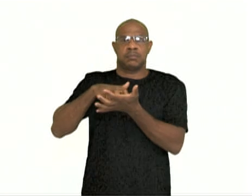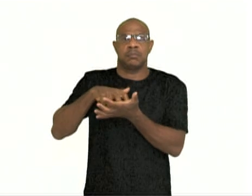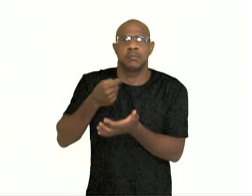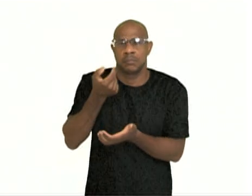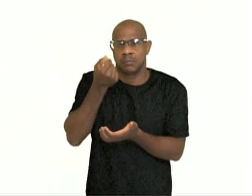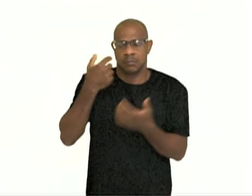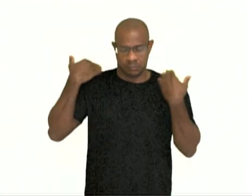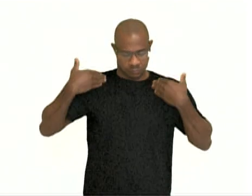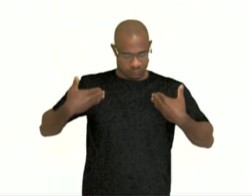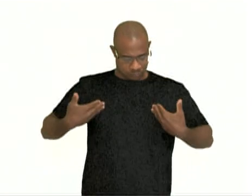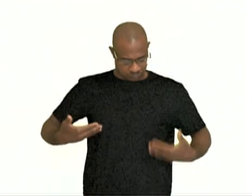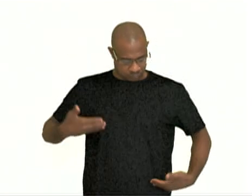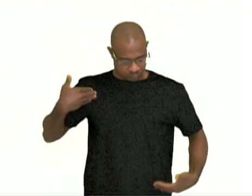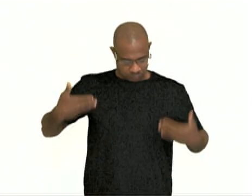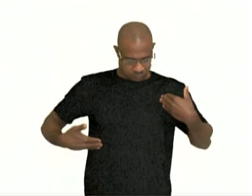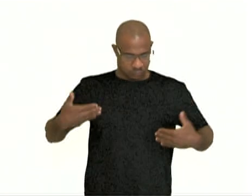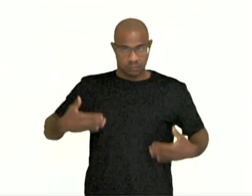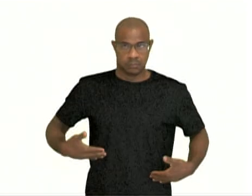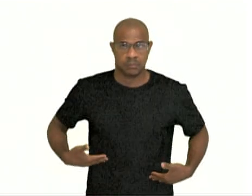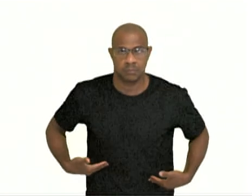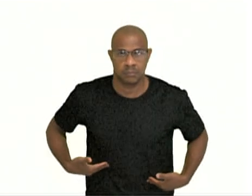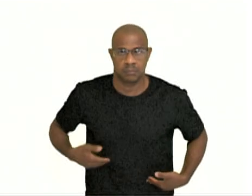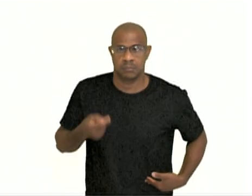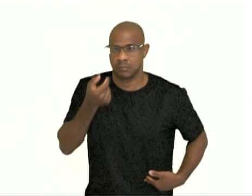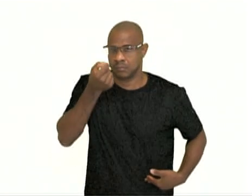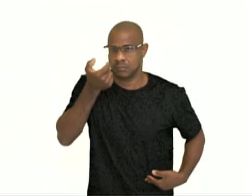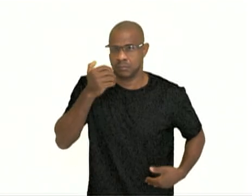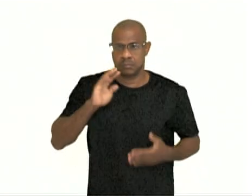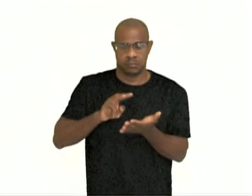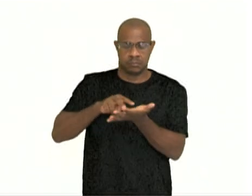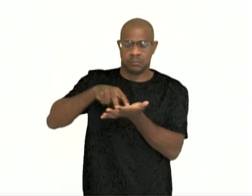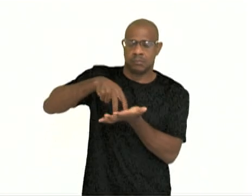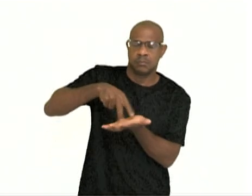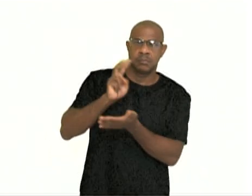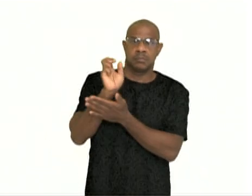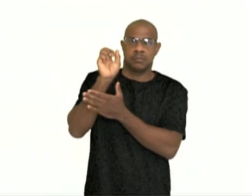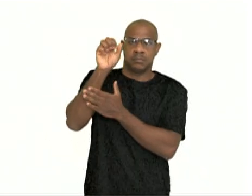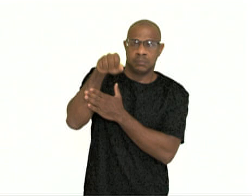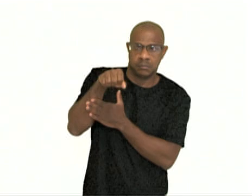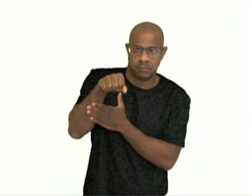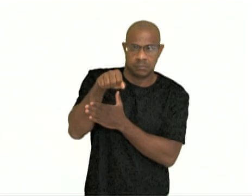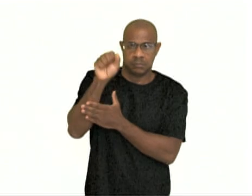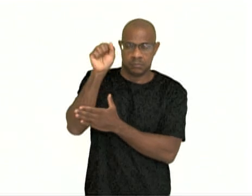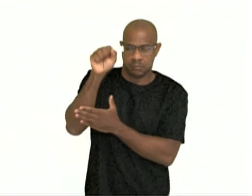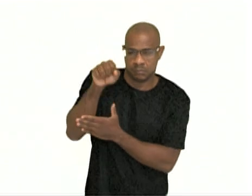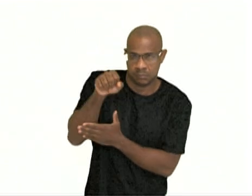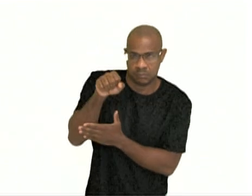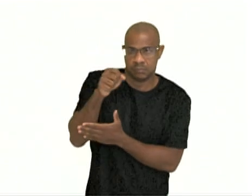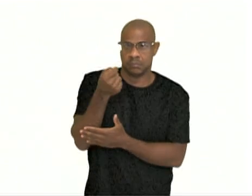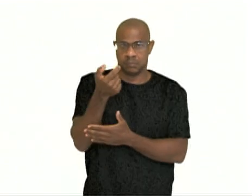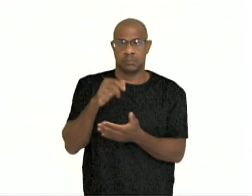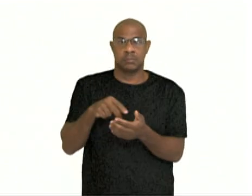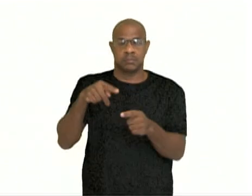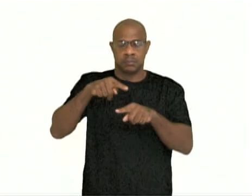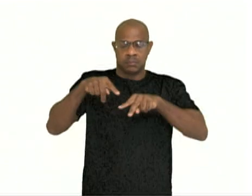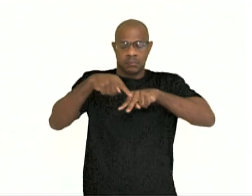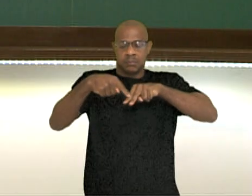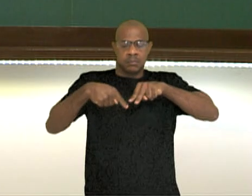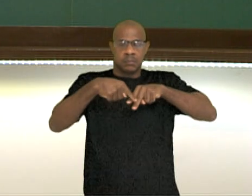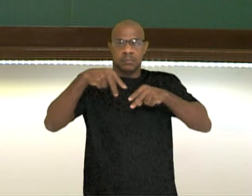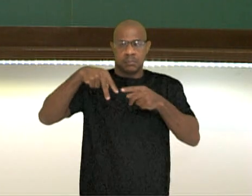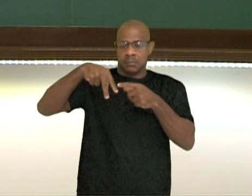inclinado para frente. Olha a nossa imagem lá, tá vendo? Então, pés afastados,